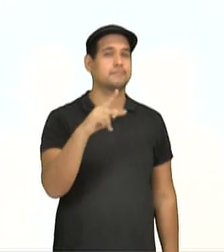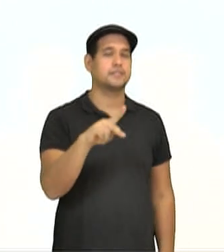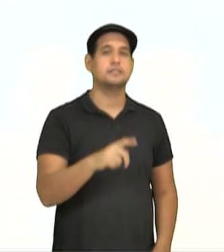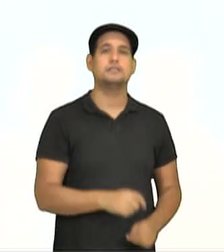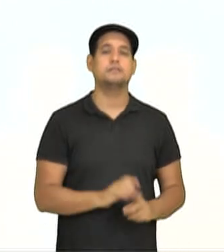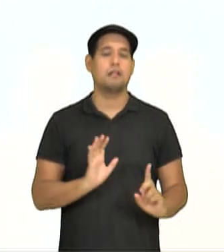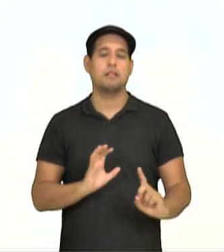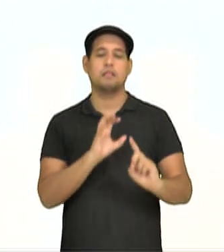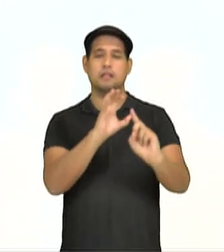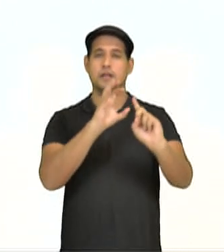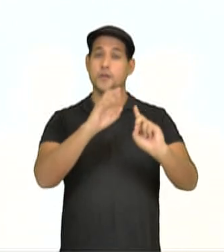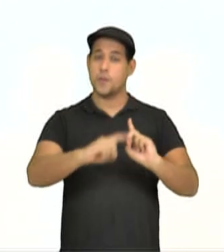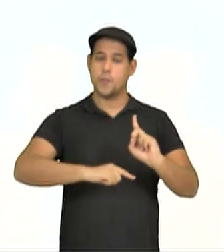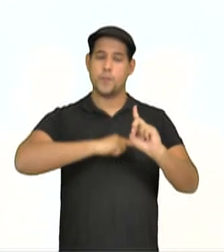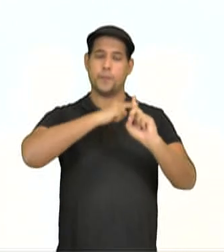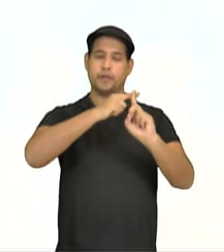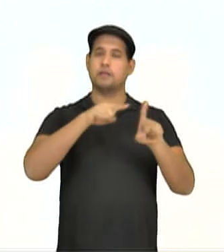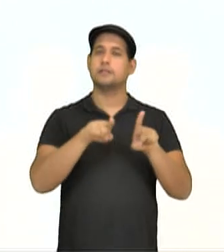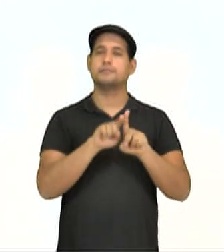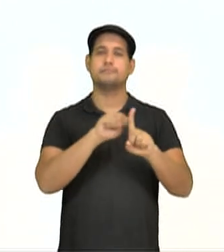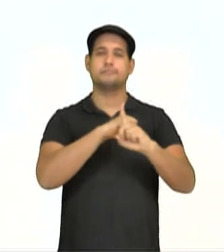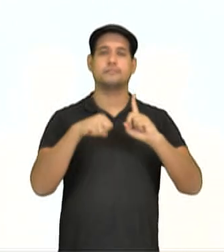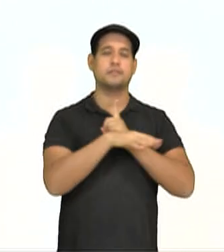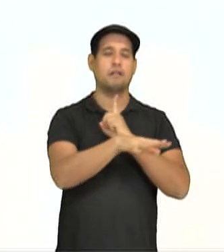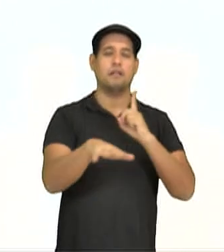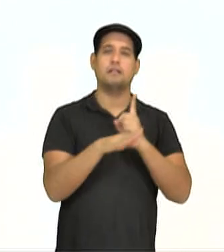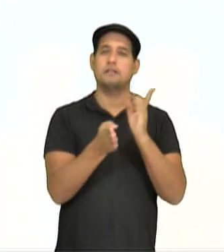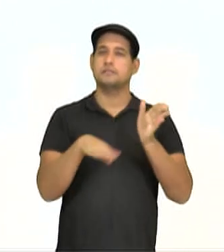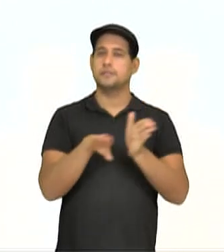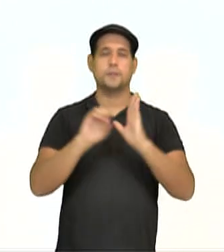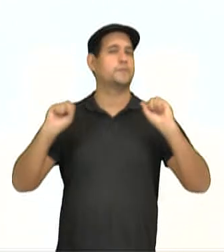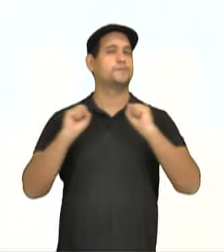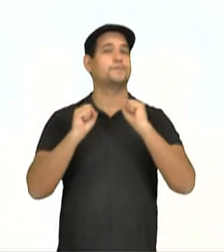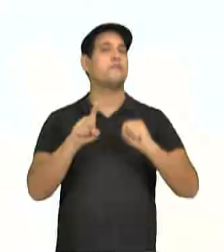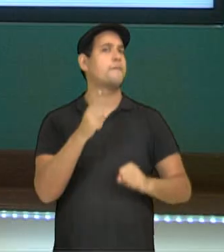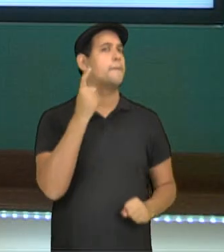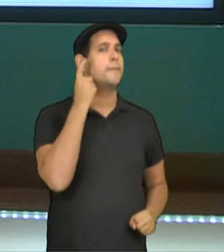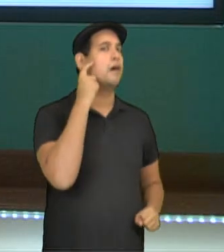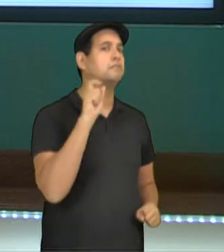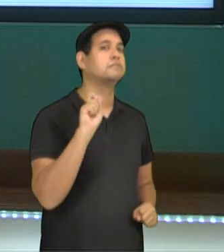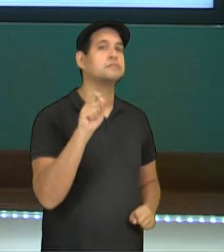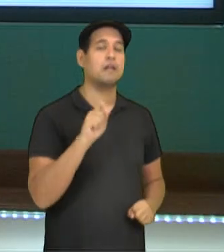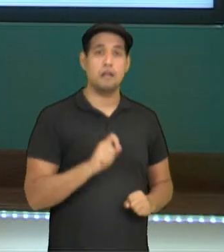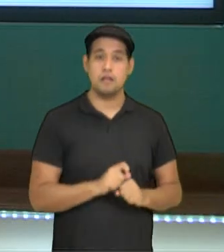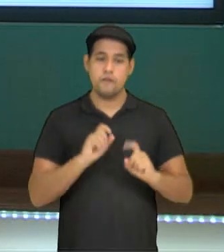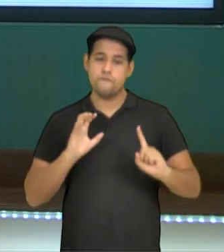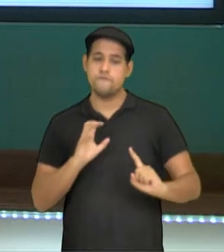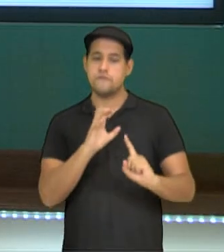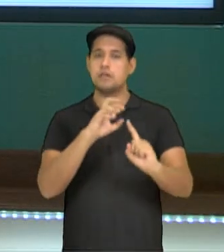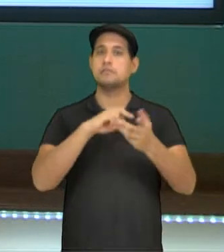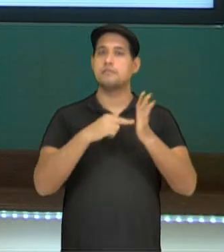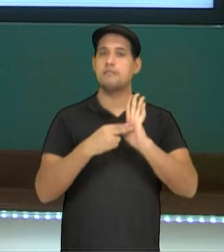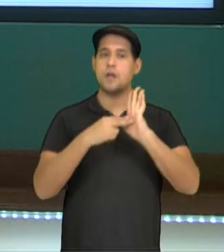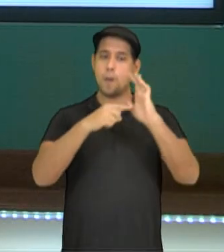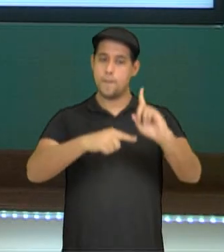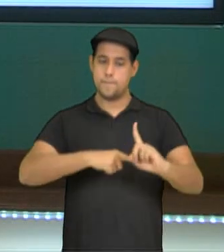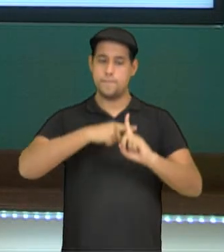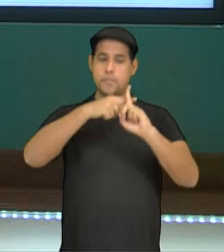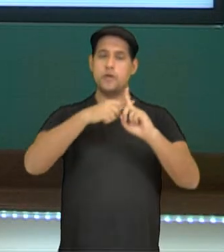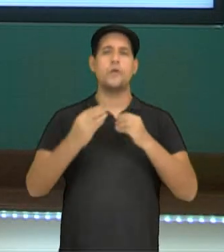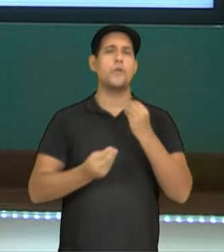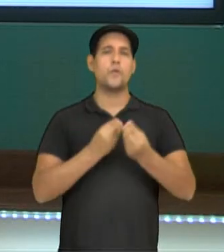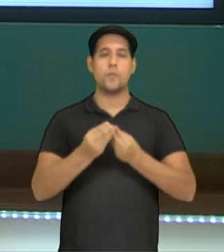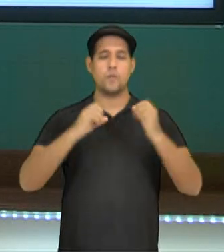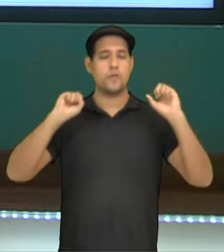uma influência positiva para a sociedade vinda pelo esporte. Então, você vai pensar em uma influência que seja positiva através